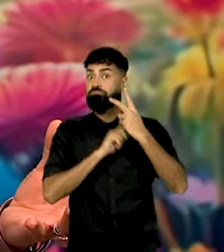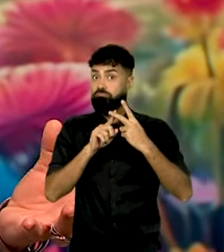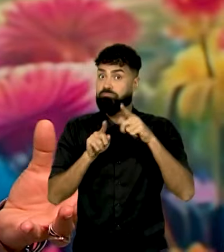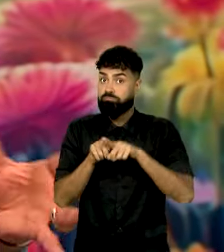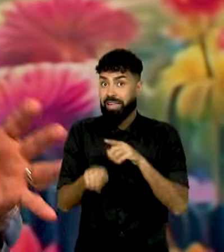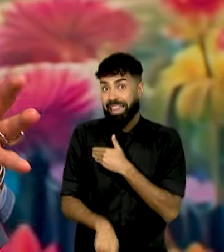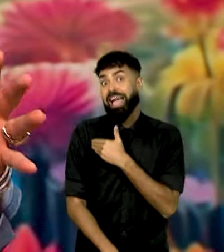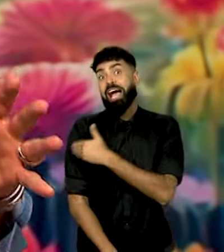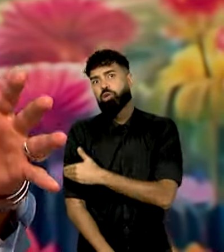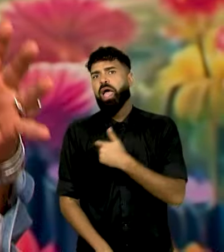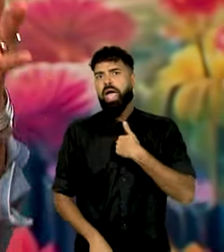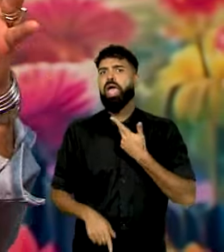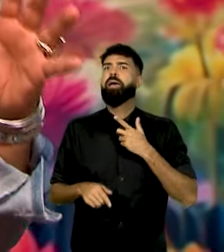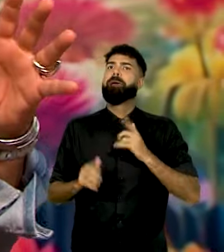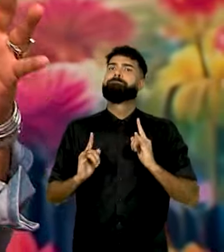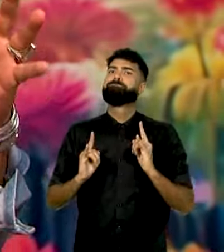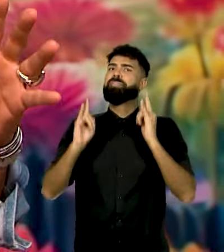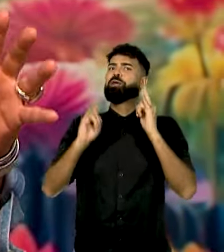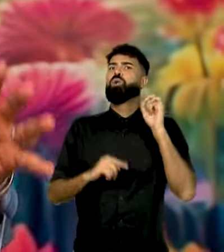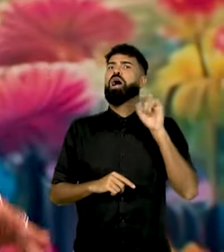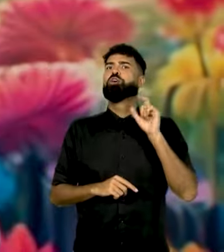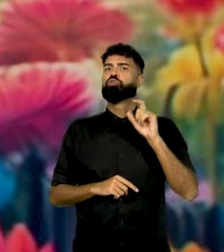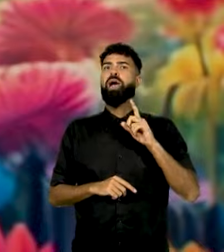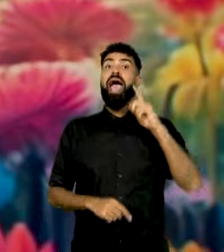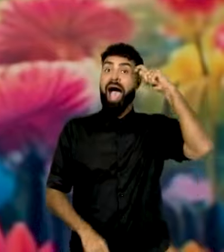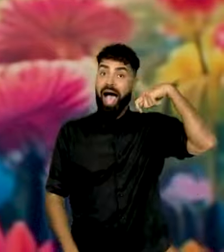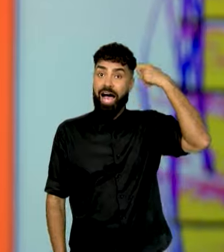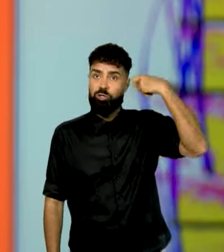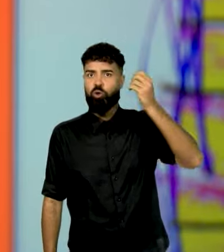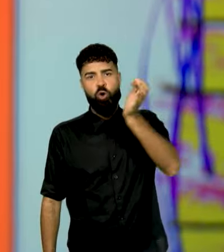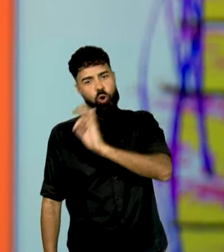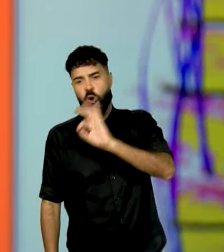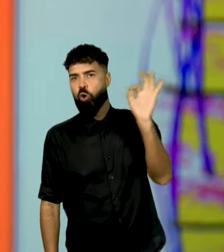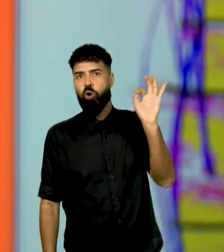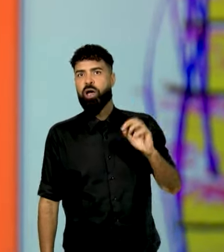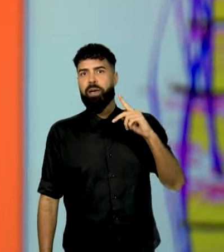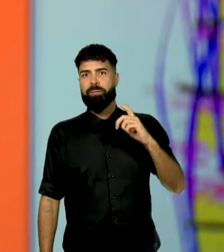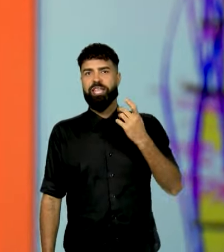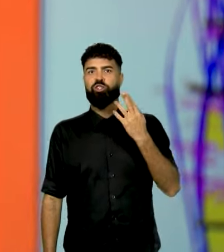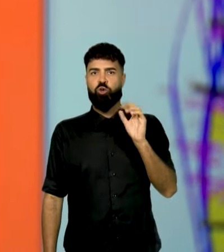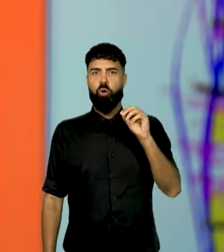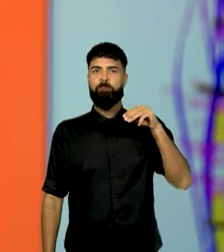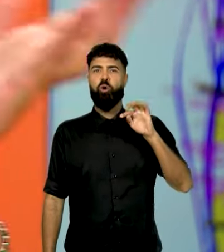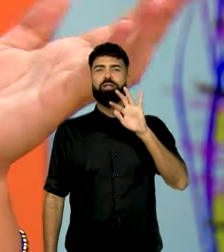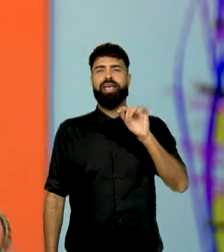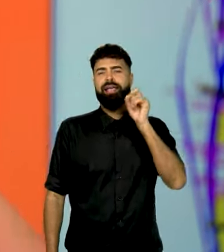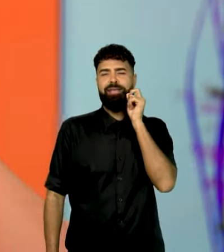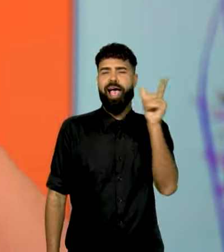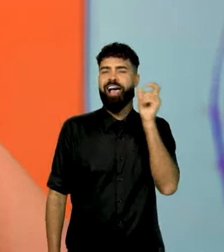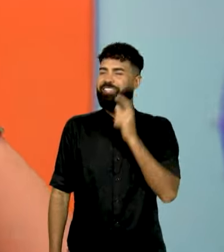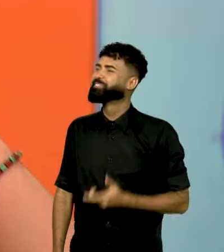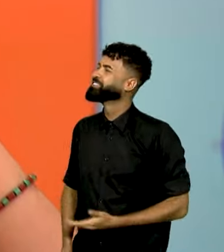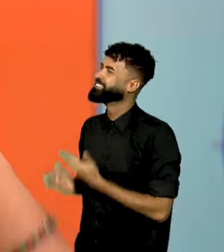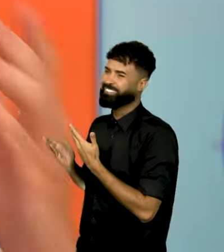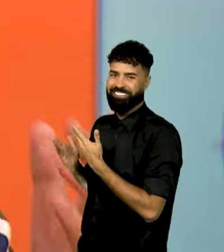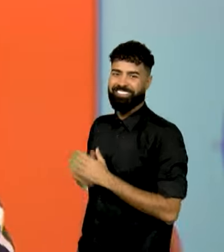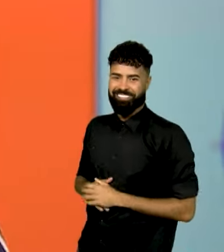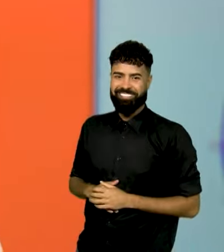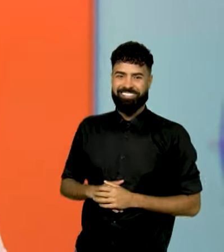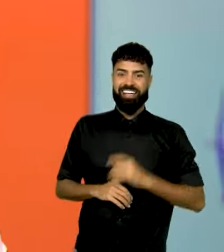parceiro dela nas andanças pelo Prédio Azul. É o ótimo, maravilhoso gato Pedro Mota,